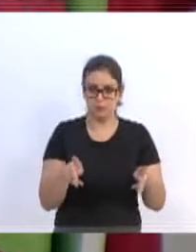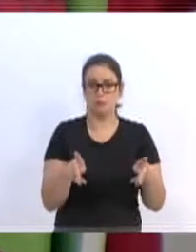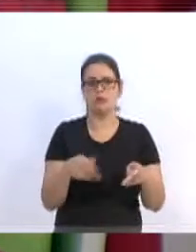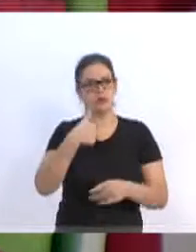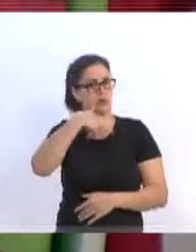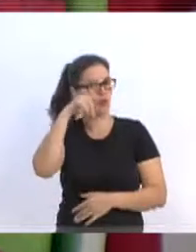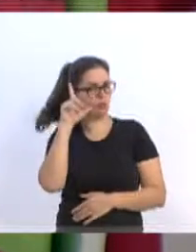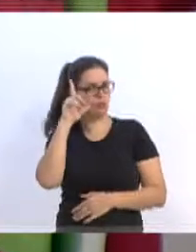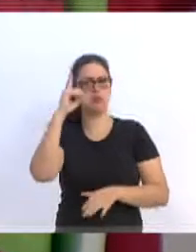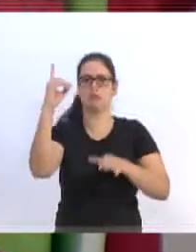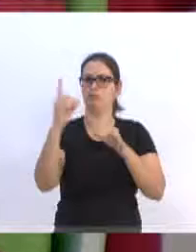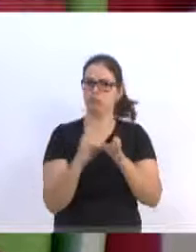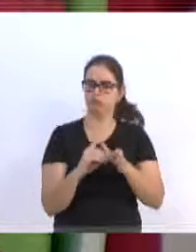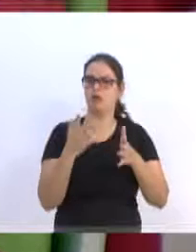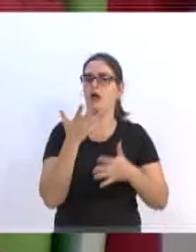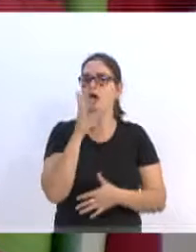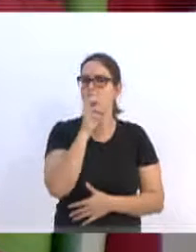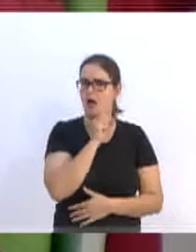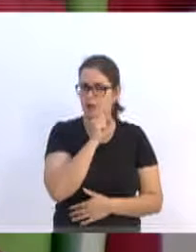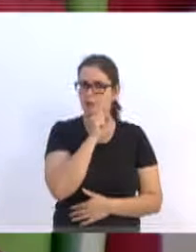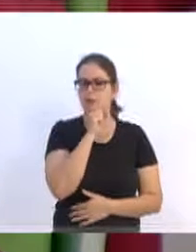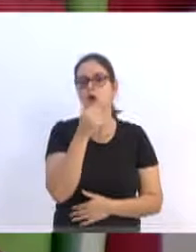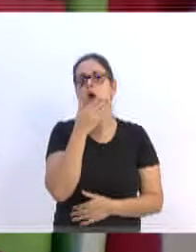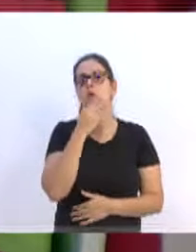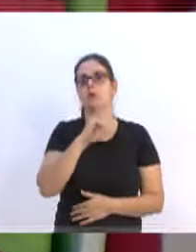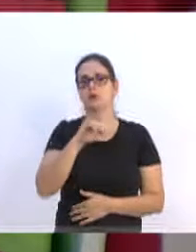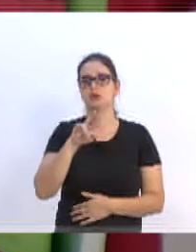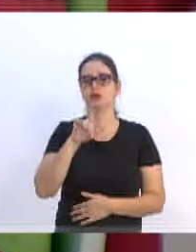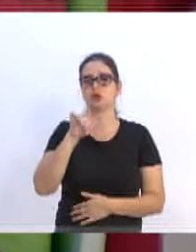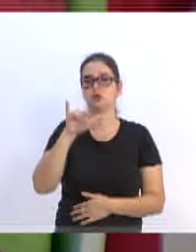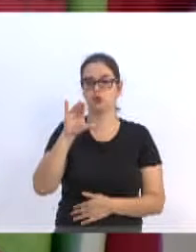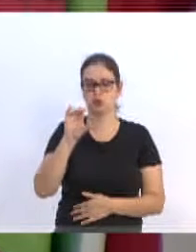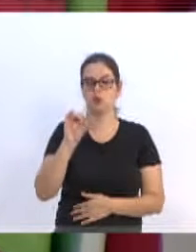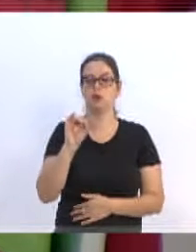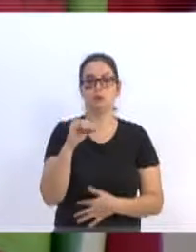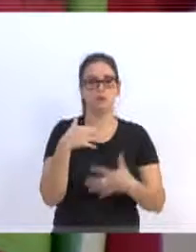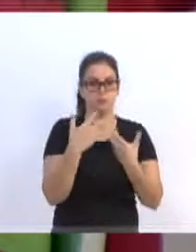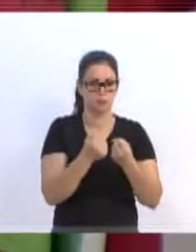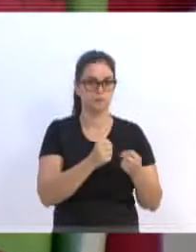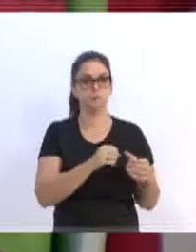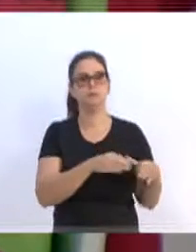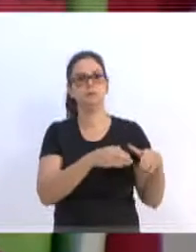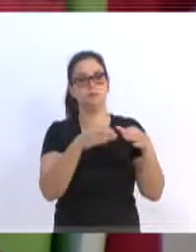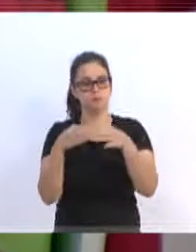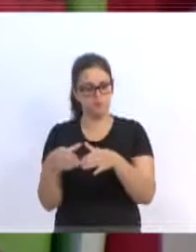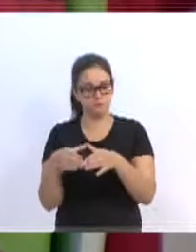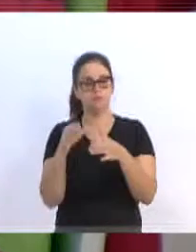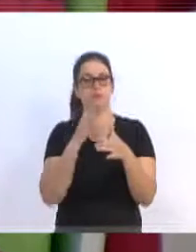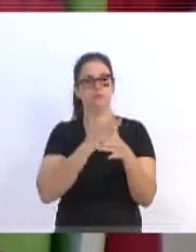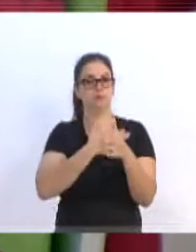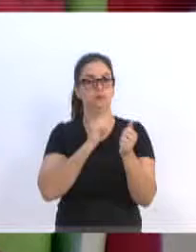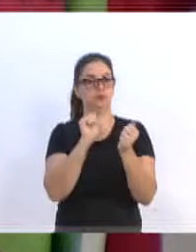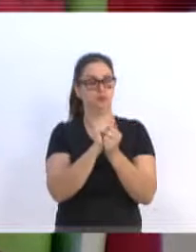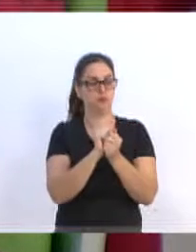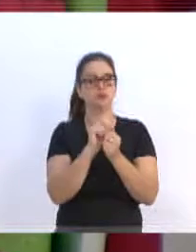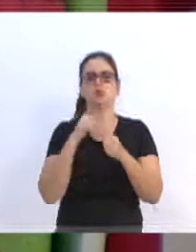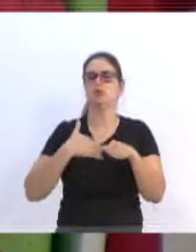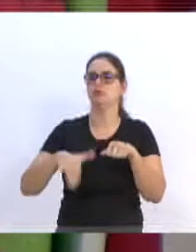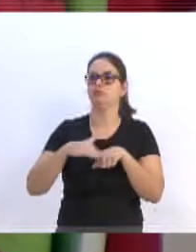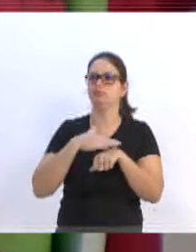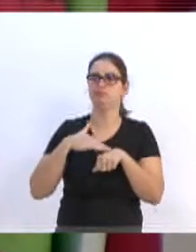quero agradecer o o o procurador julho atendeu e minha equipe fomos bem atendidos conversamos bastante